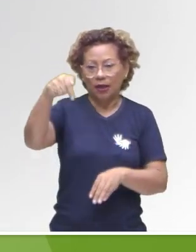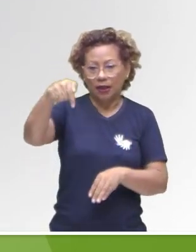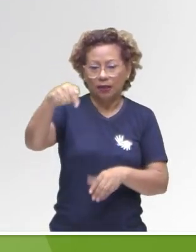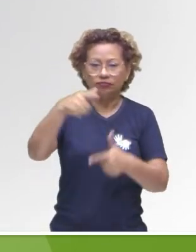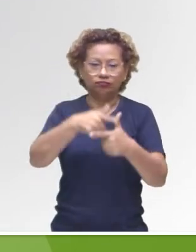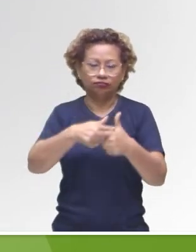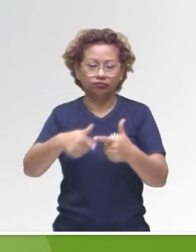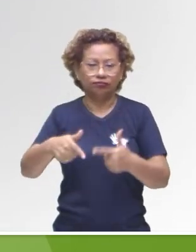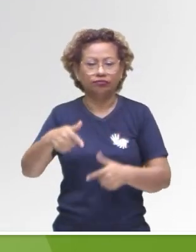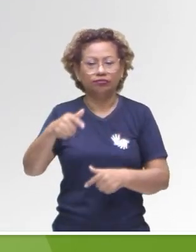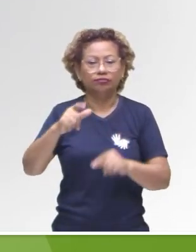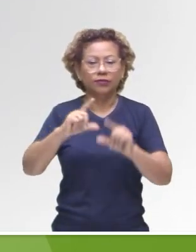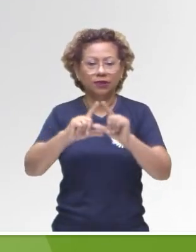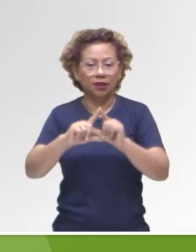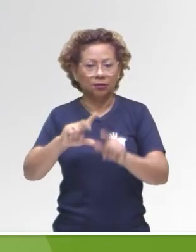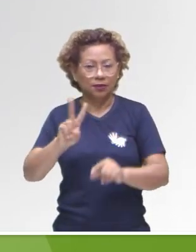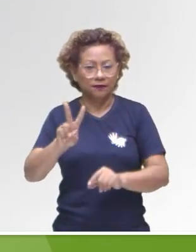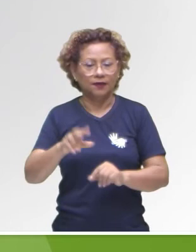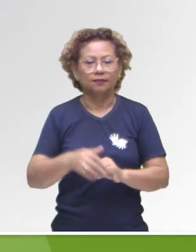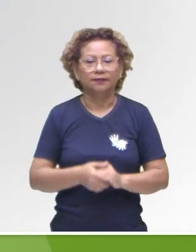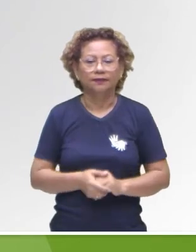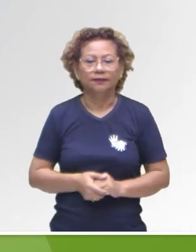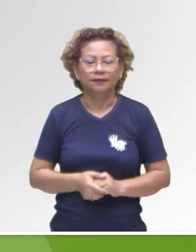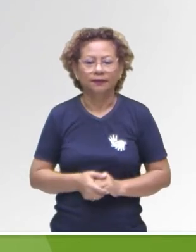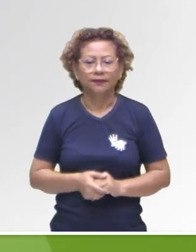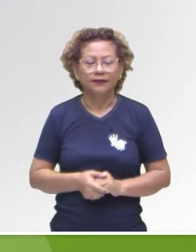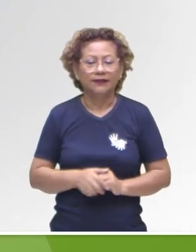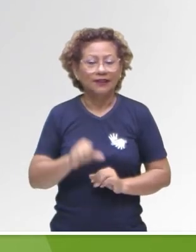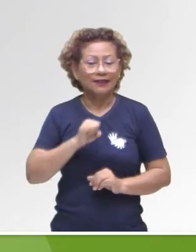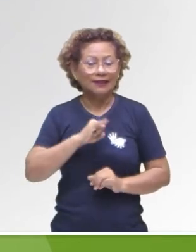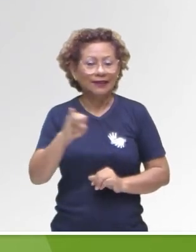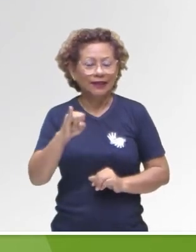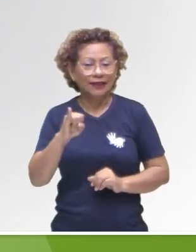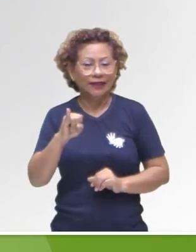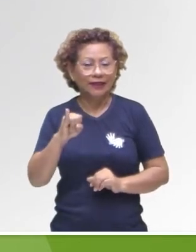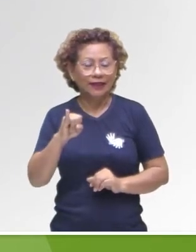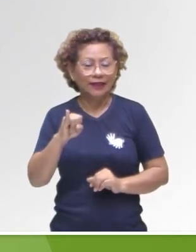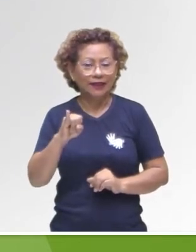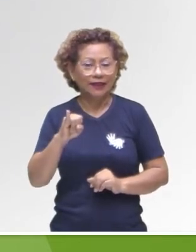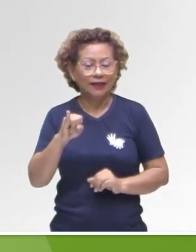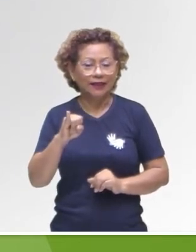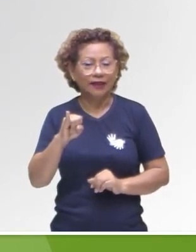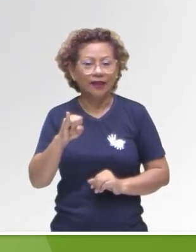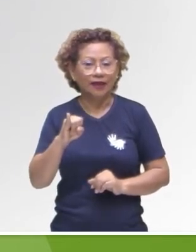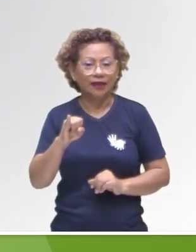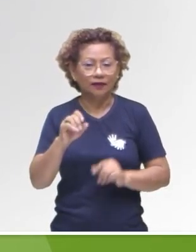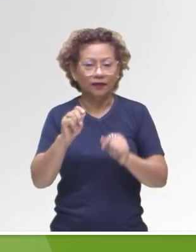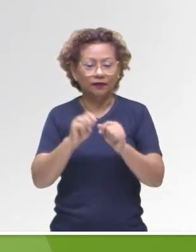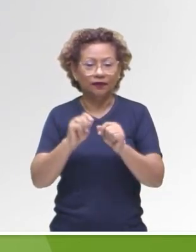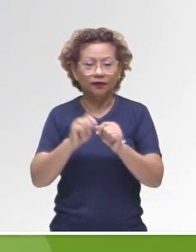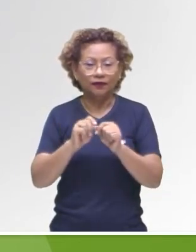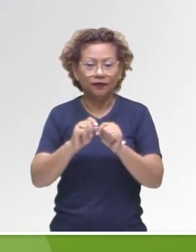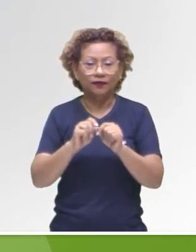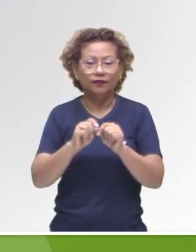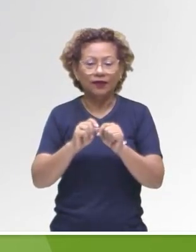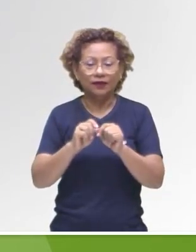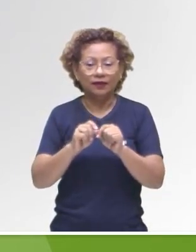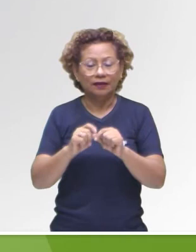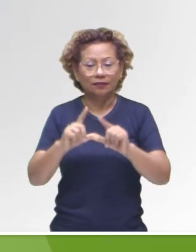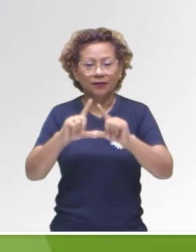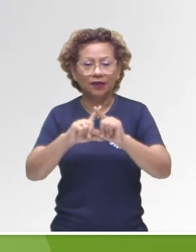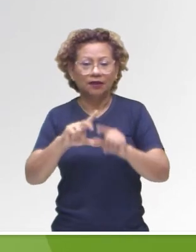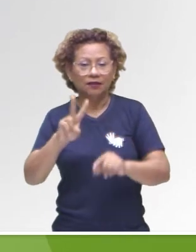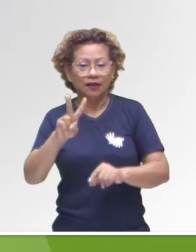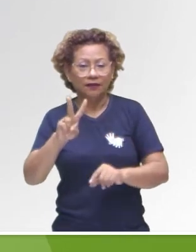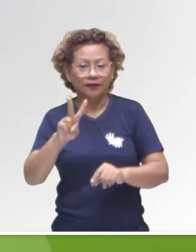Q dividido por ΔV. Se eu isolar o ΔV nessa expressão, o ΔV nada mais é do que